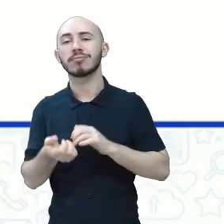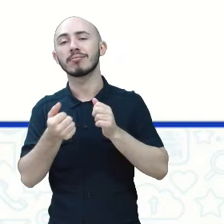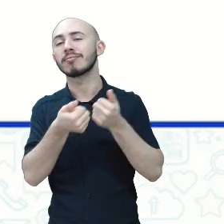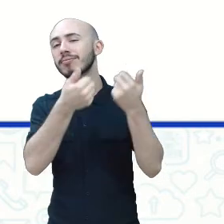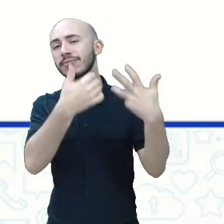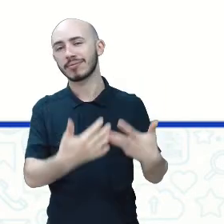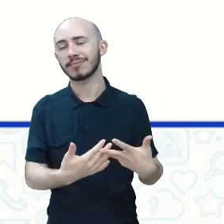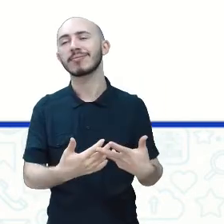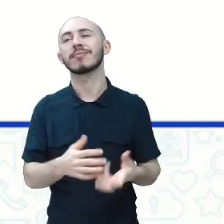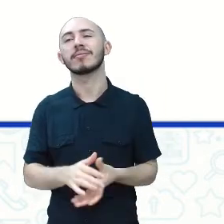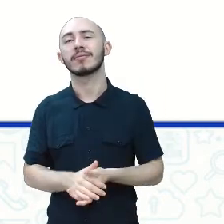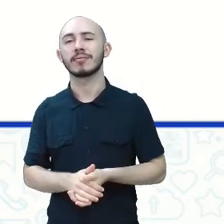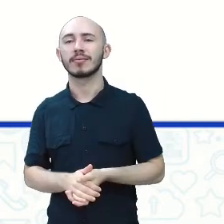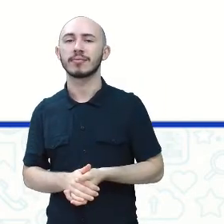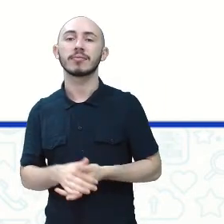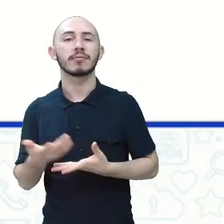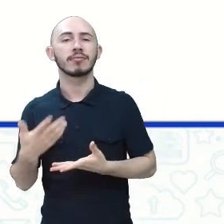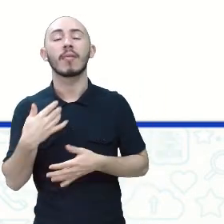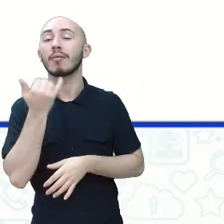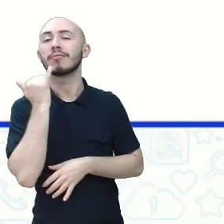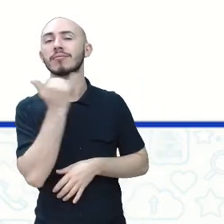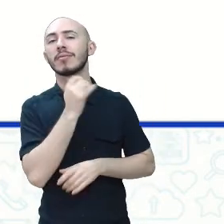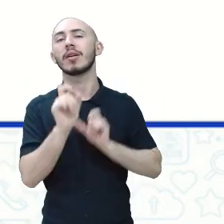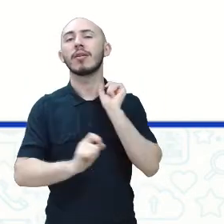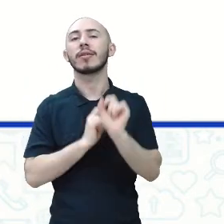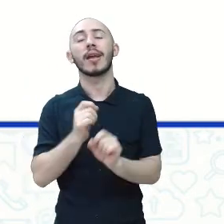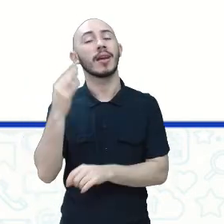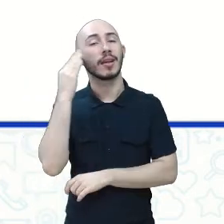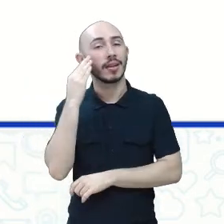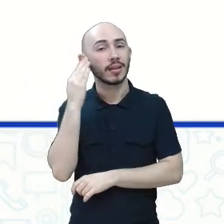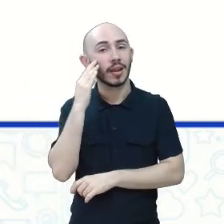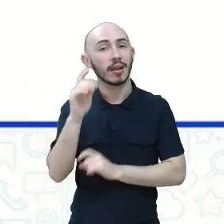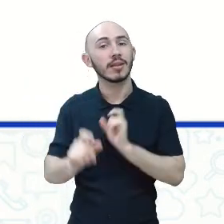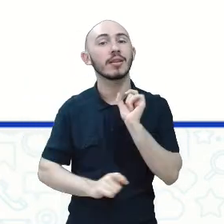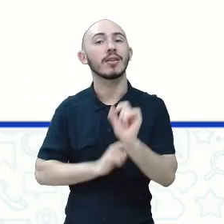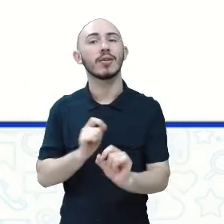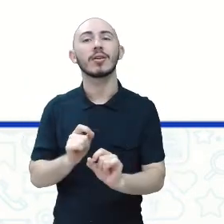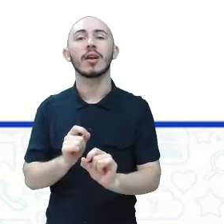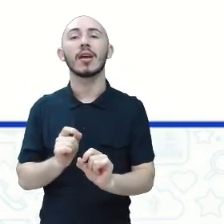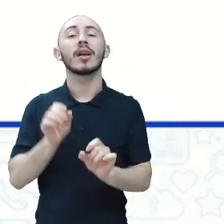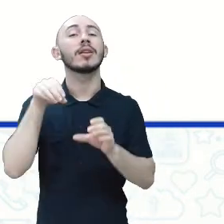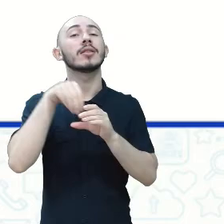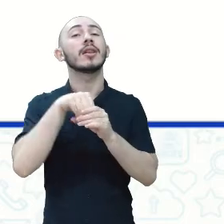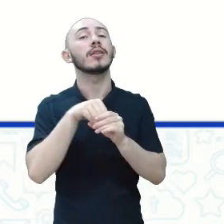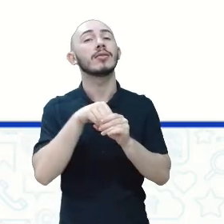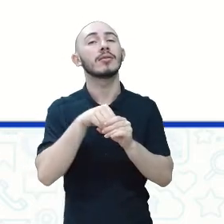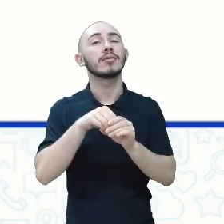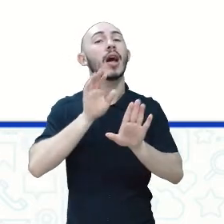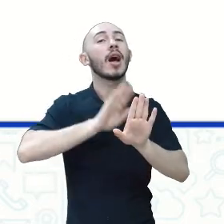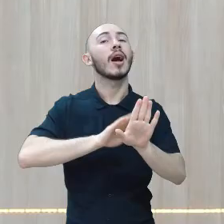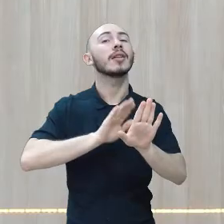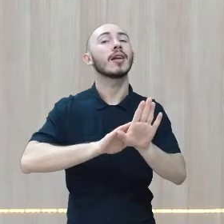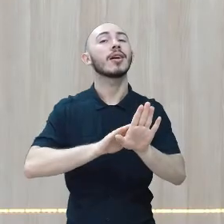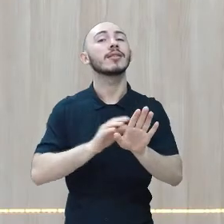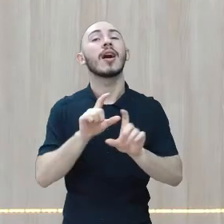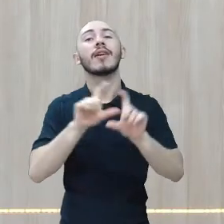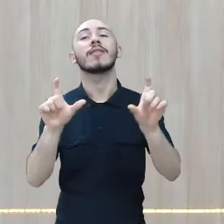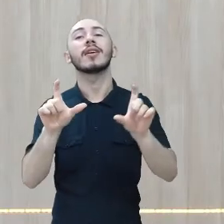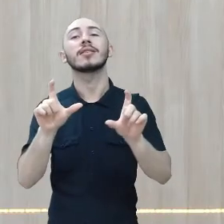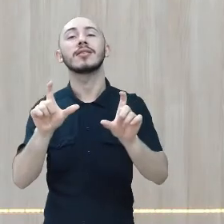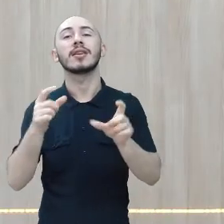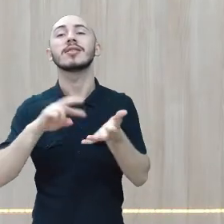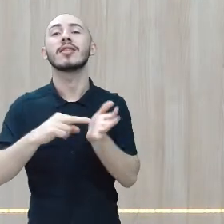alguém falando assim, subentende-se, a mensagem implícita aí é que Gabriel,